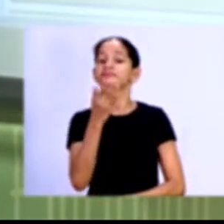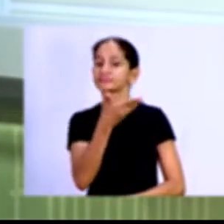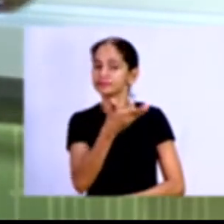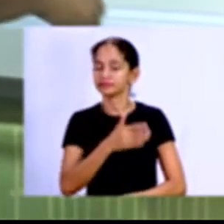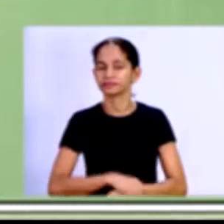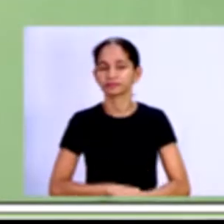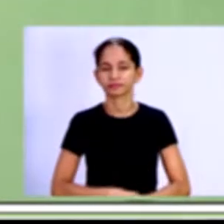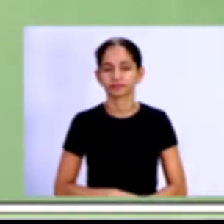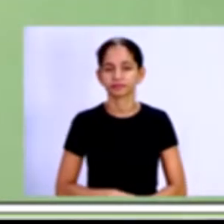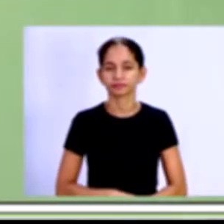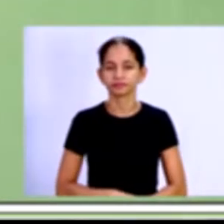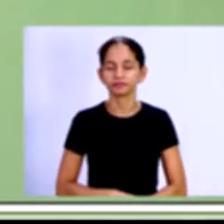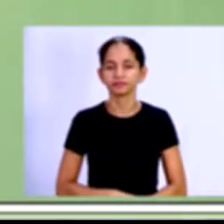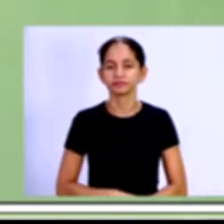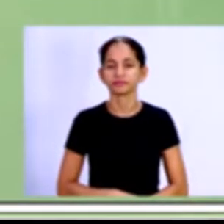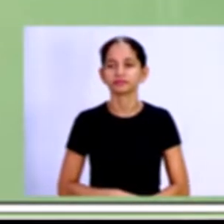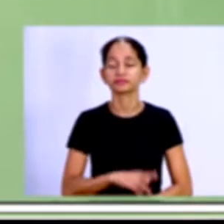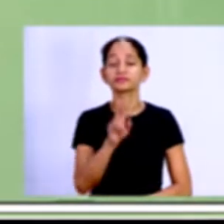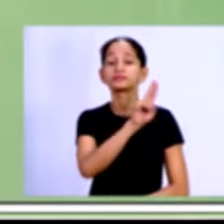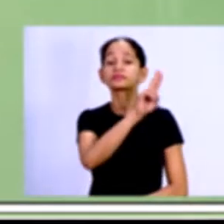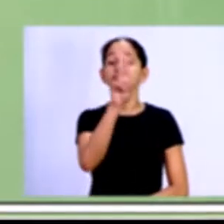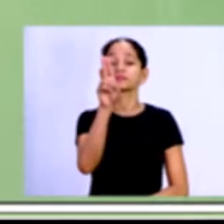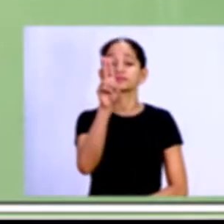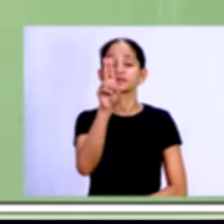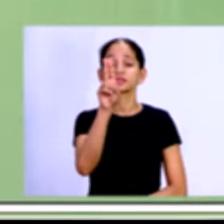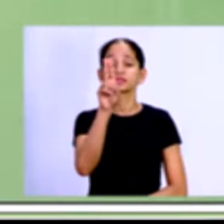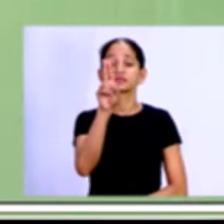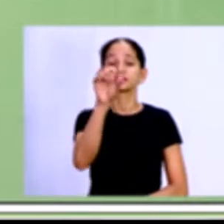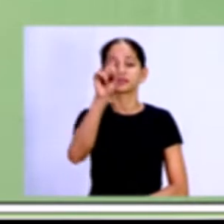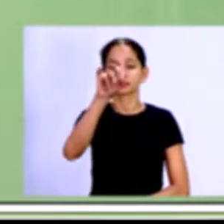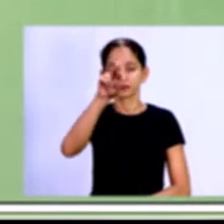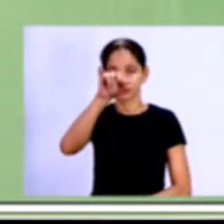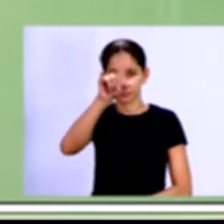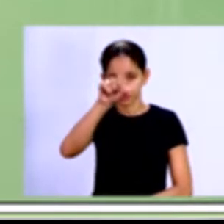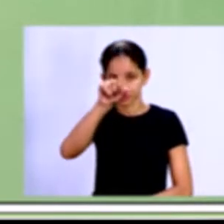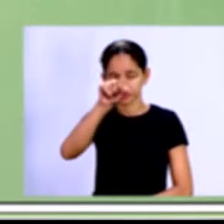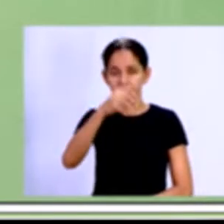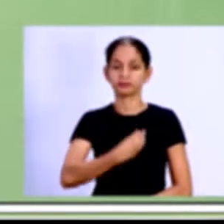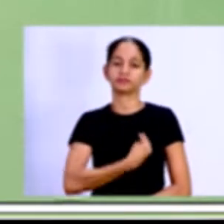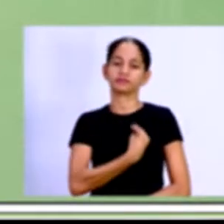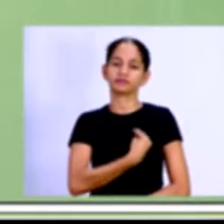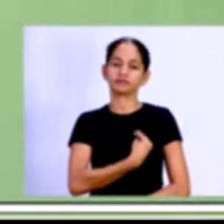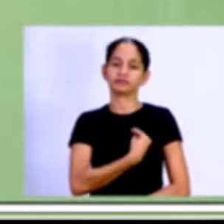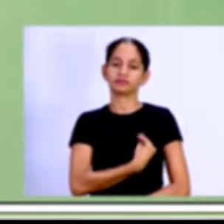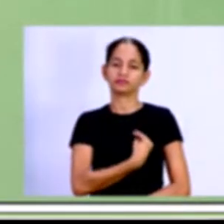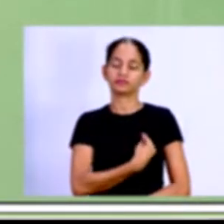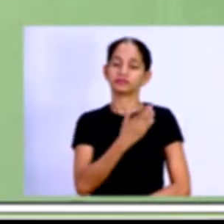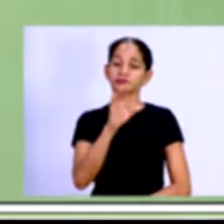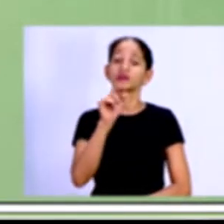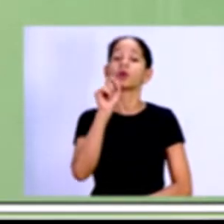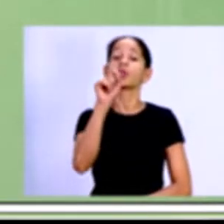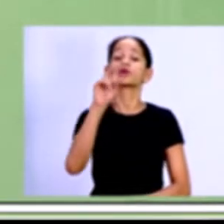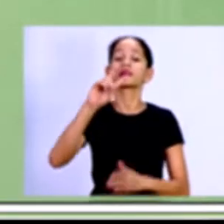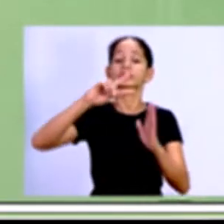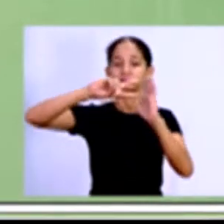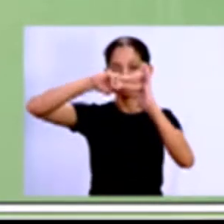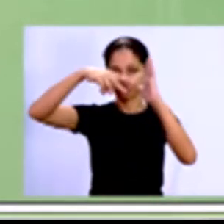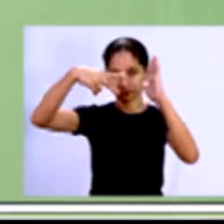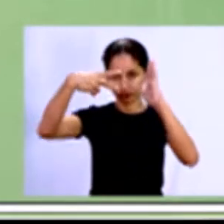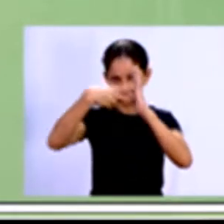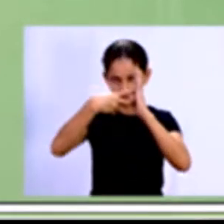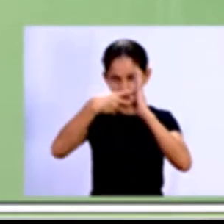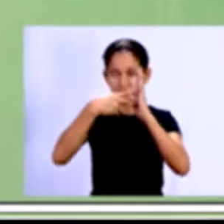conhecer? Nós chamamos de semipresencial, que é a